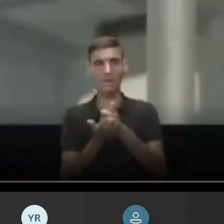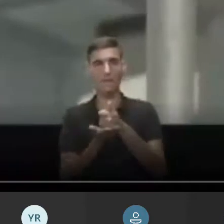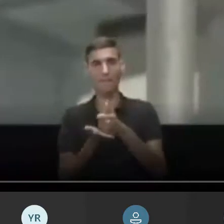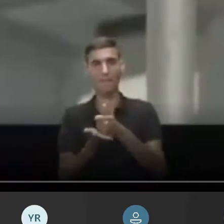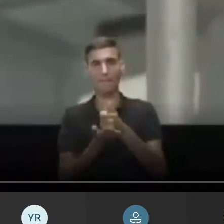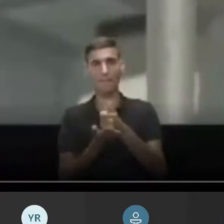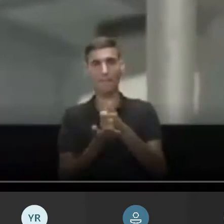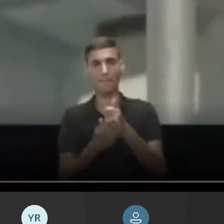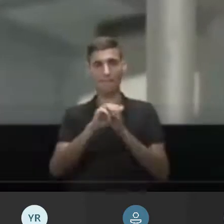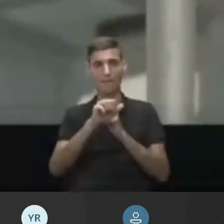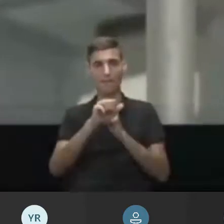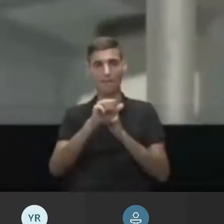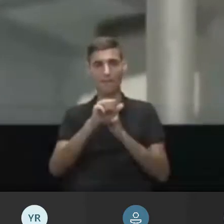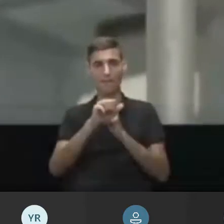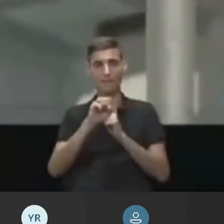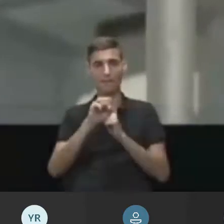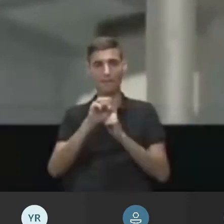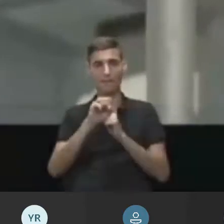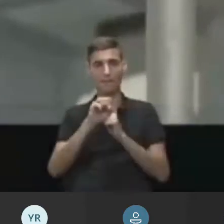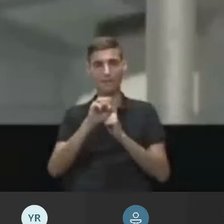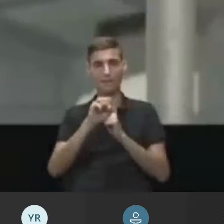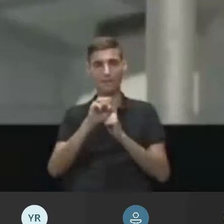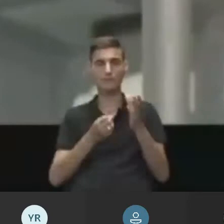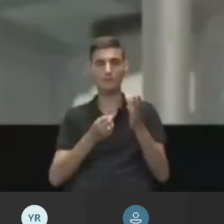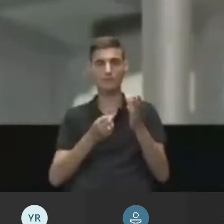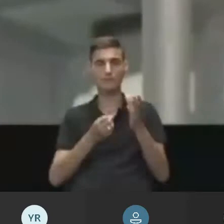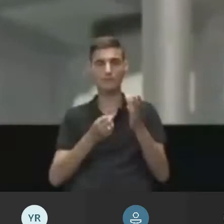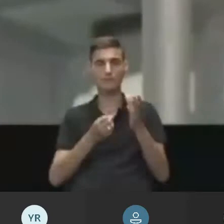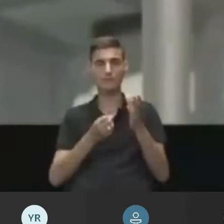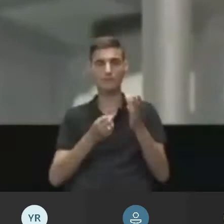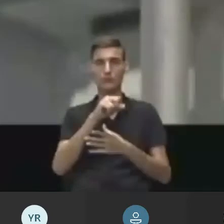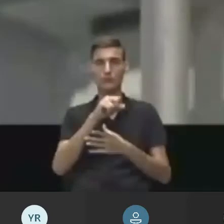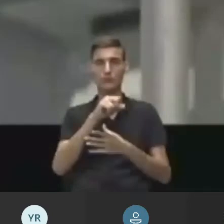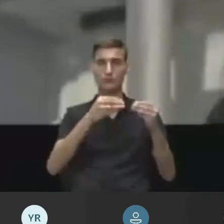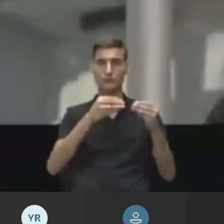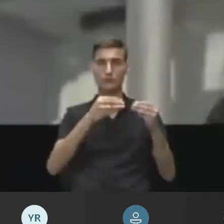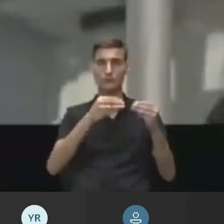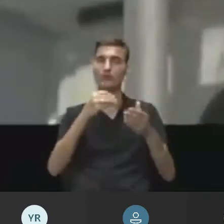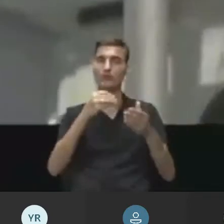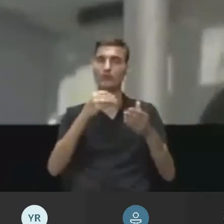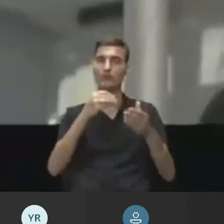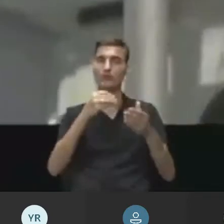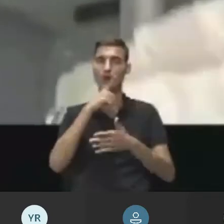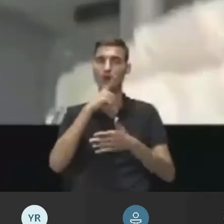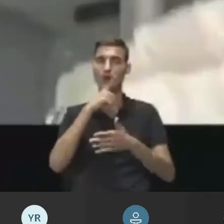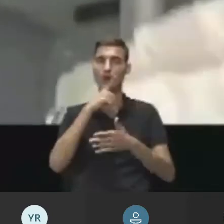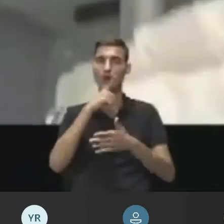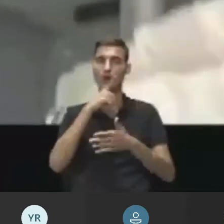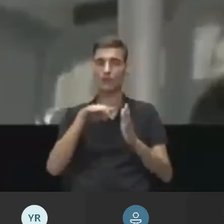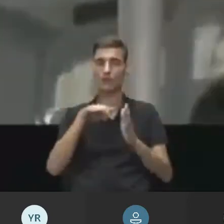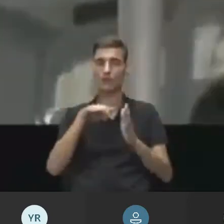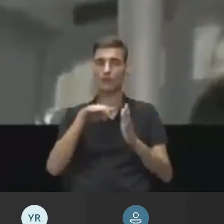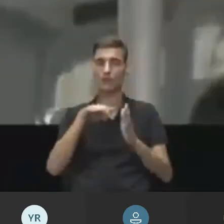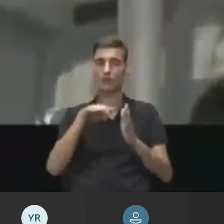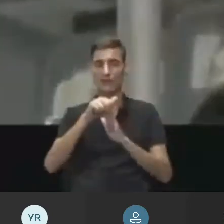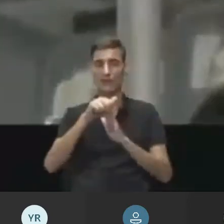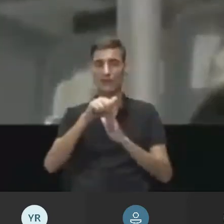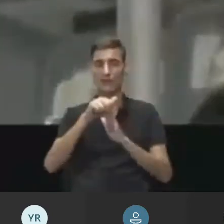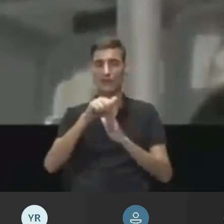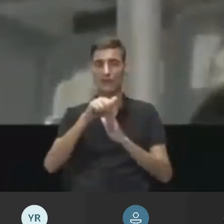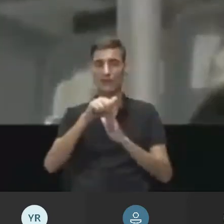separam. E a parte de baixo é a parte aquosa e a parte de cima é a parte orgânica, certo?